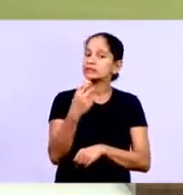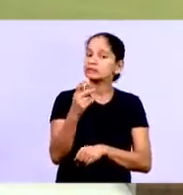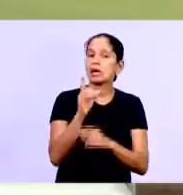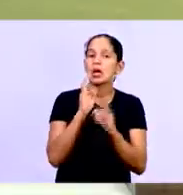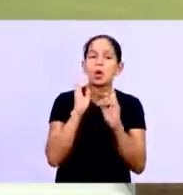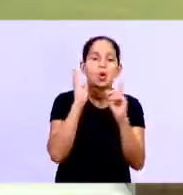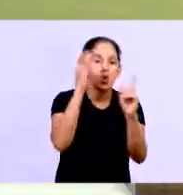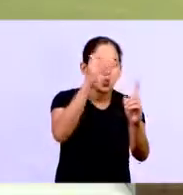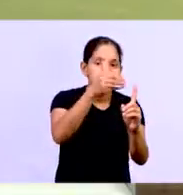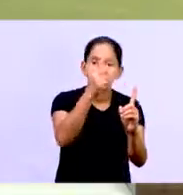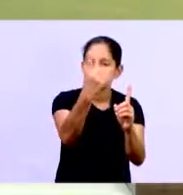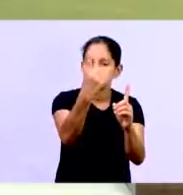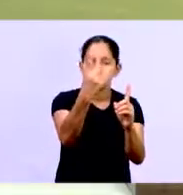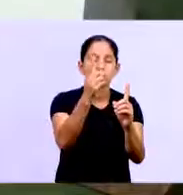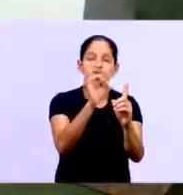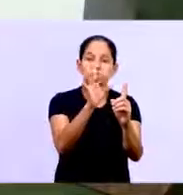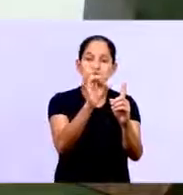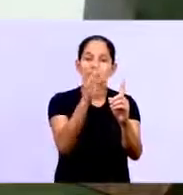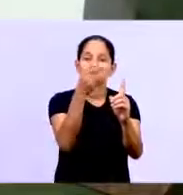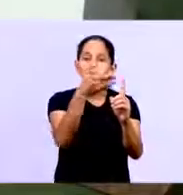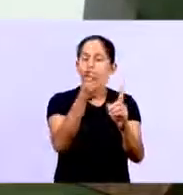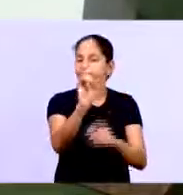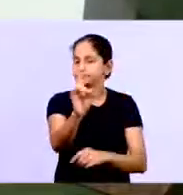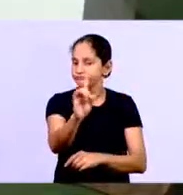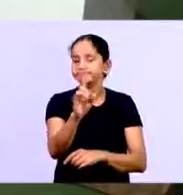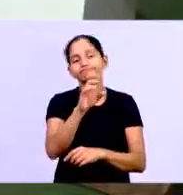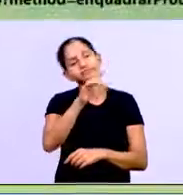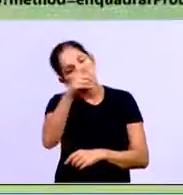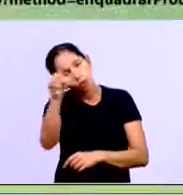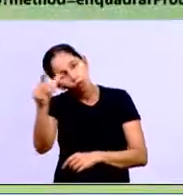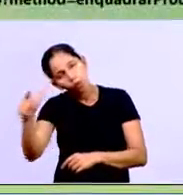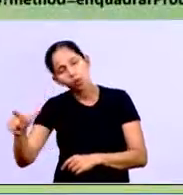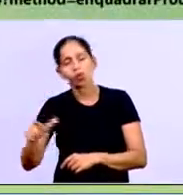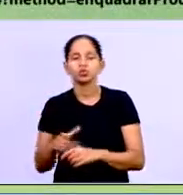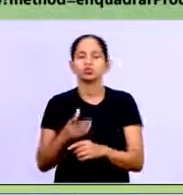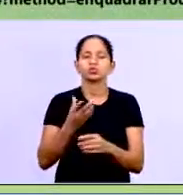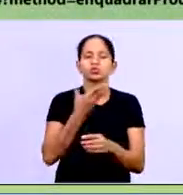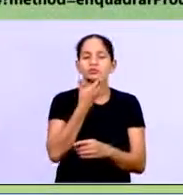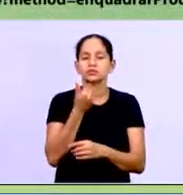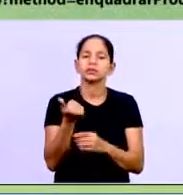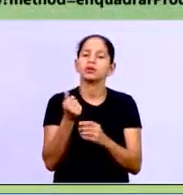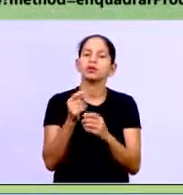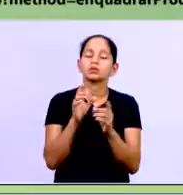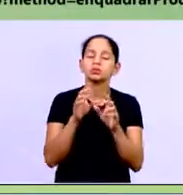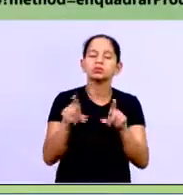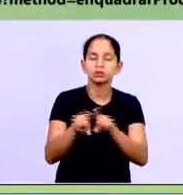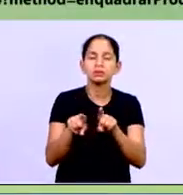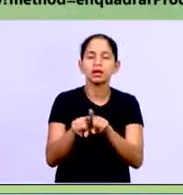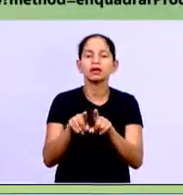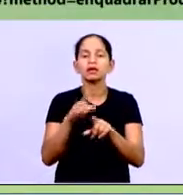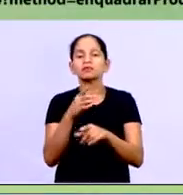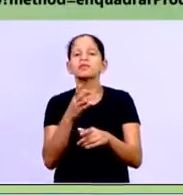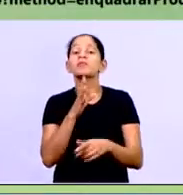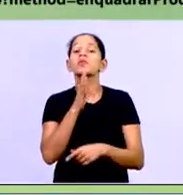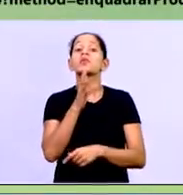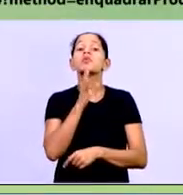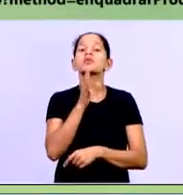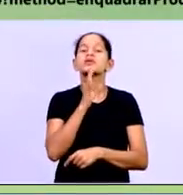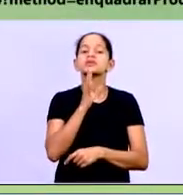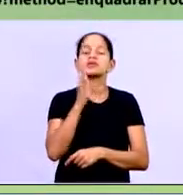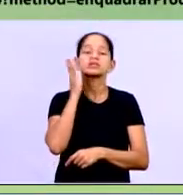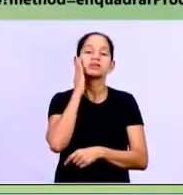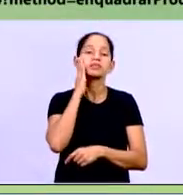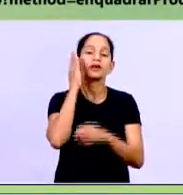esse método de amortização. Isso. Temos outros métodos de amortização que veremos durante a aula e vamos ver como